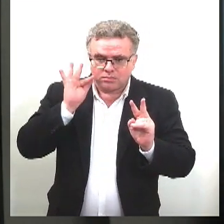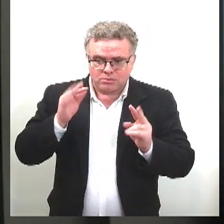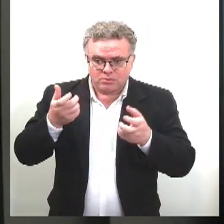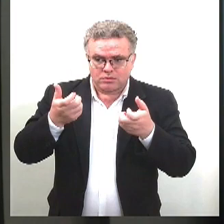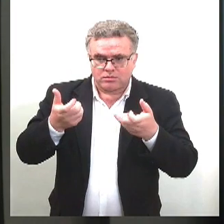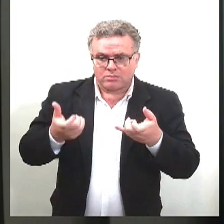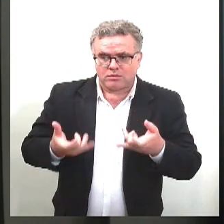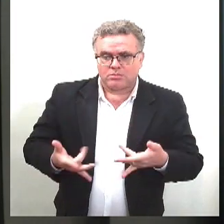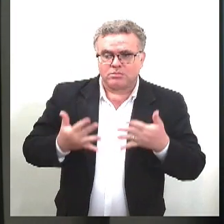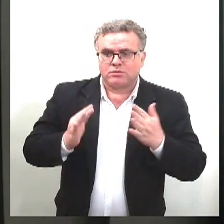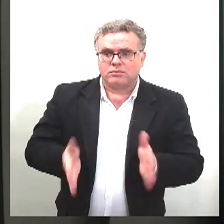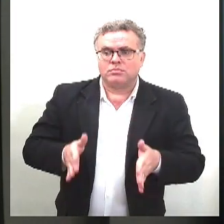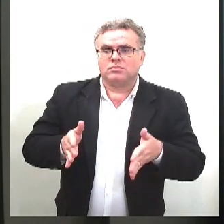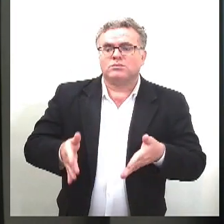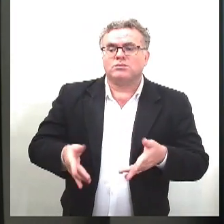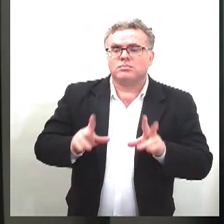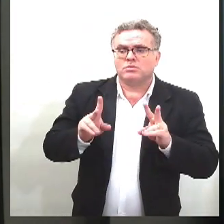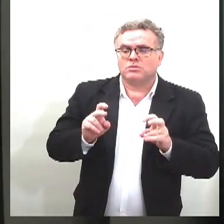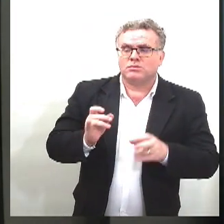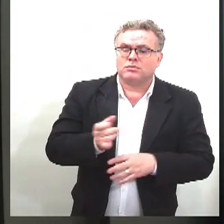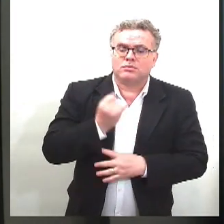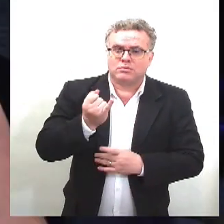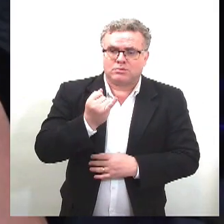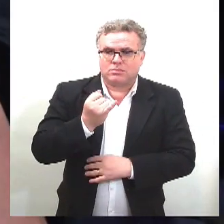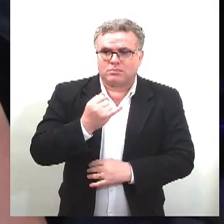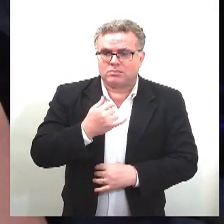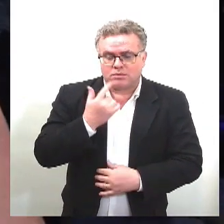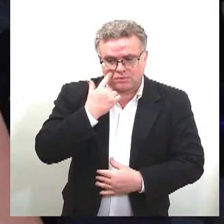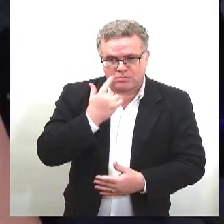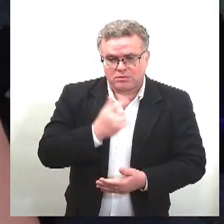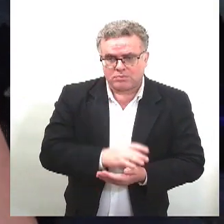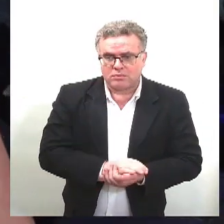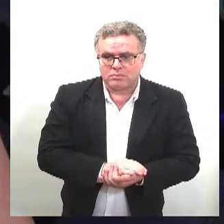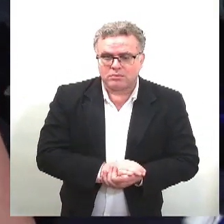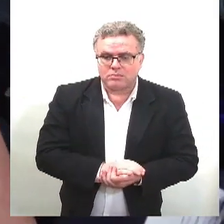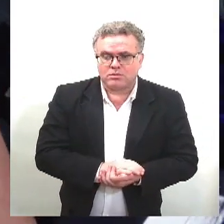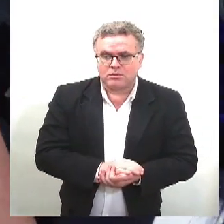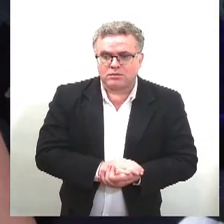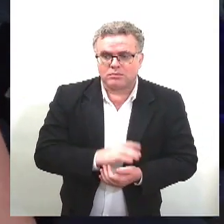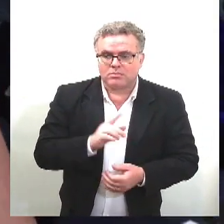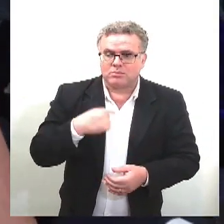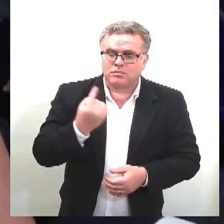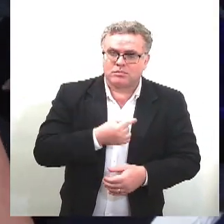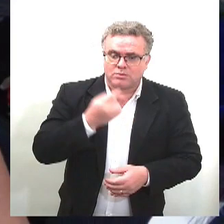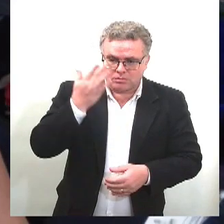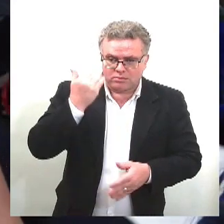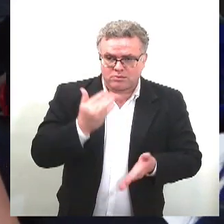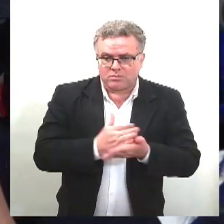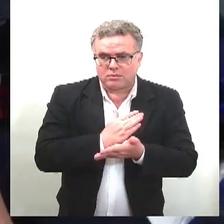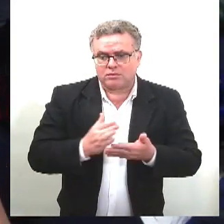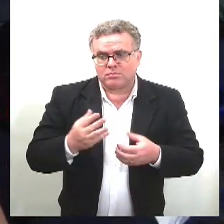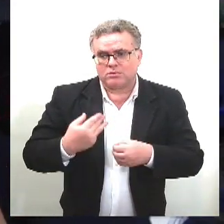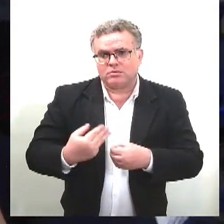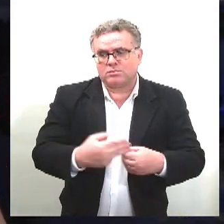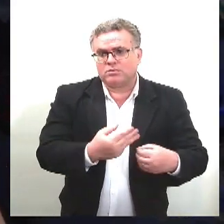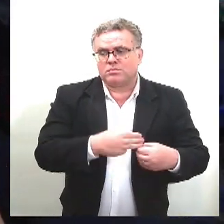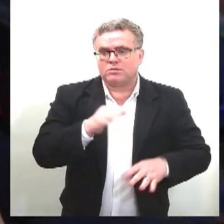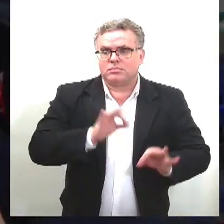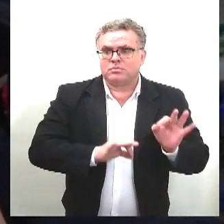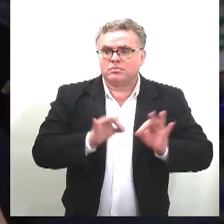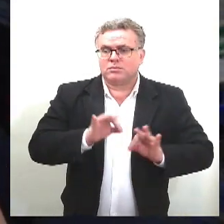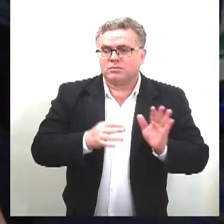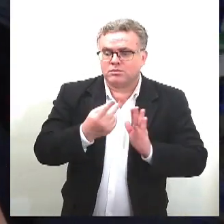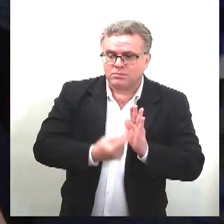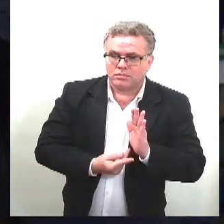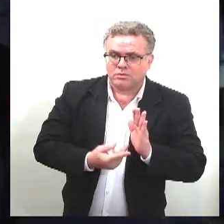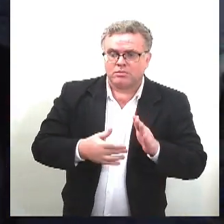sobre a importância deste programa. Acompanhe. Nós sabemos que alguns municípios têm problemas em realizar projetos por conta